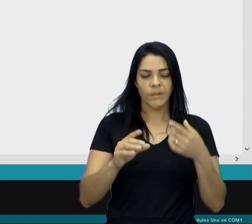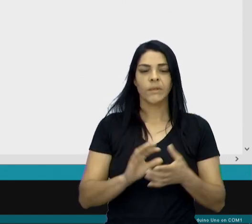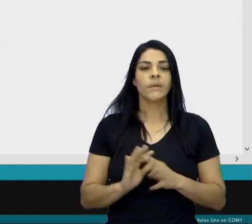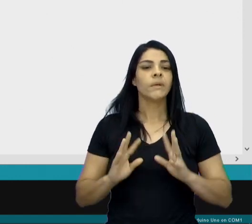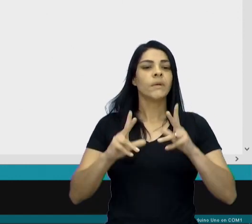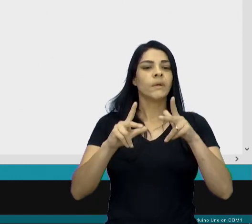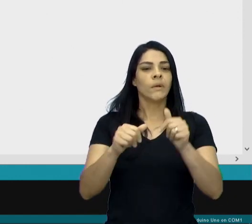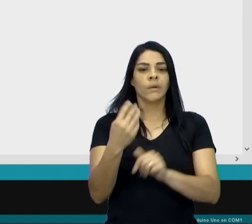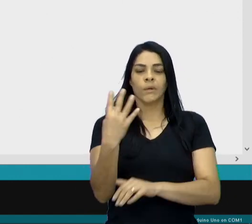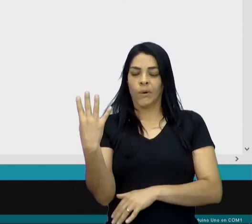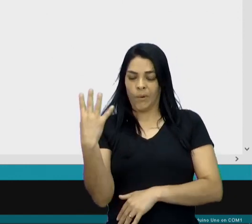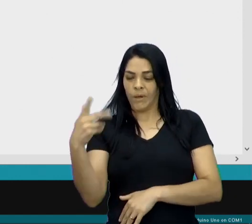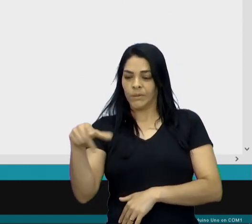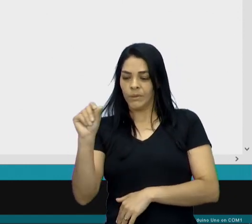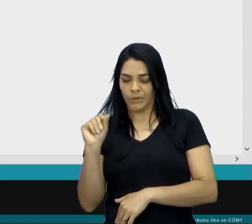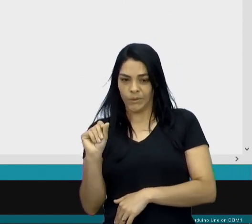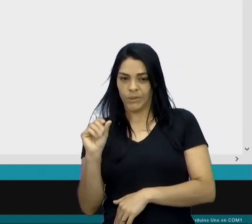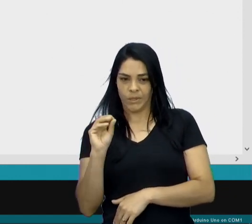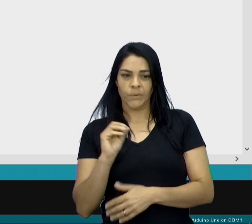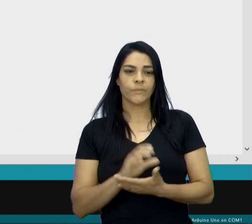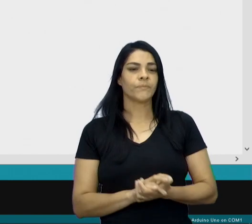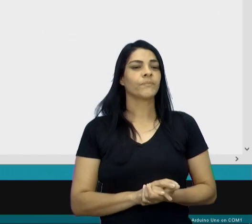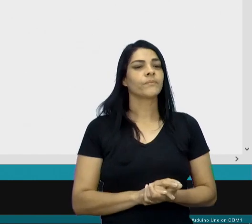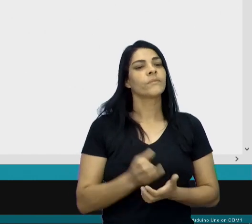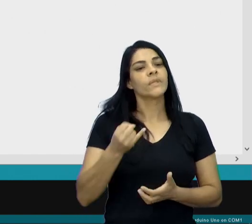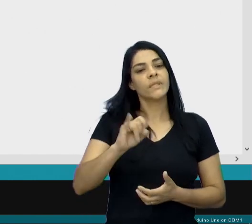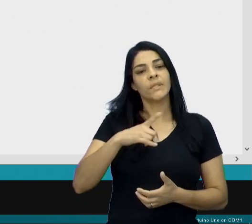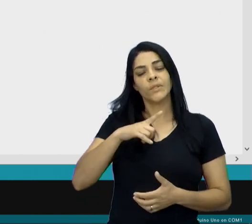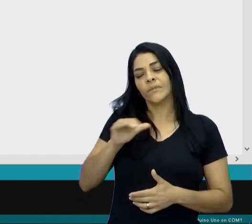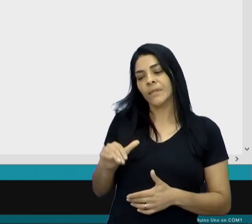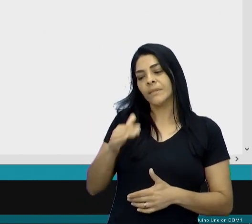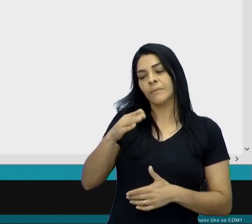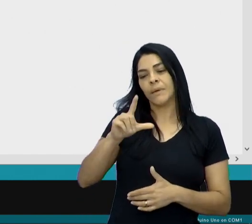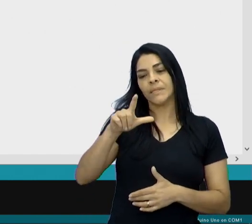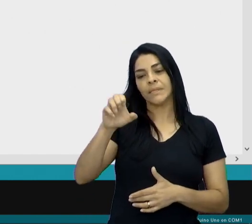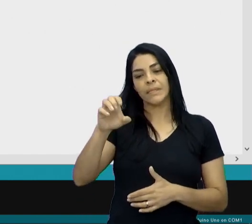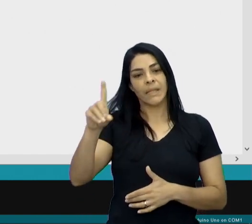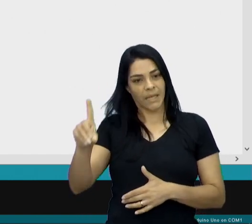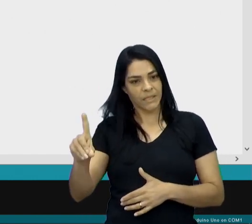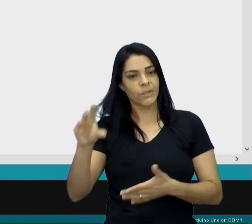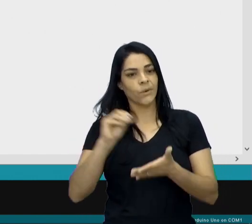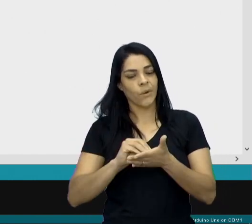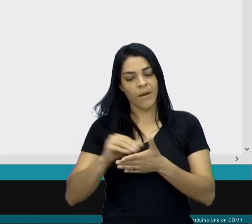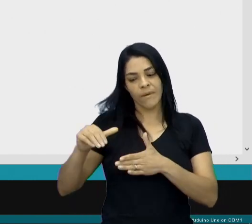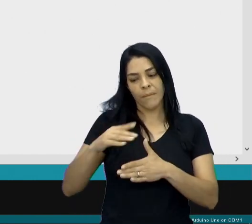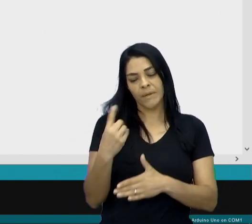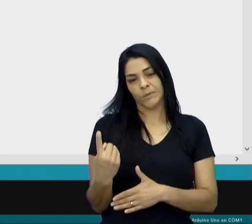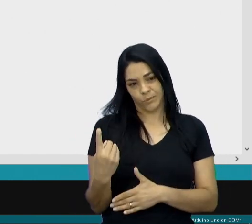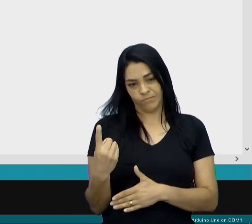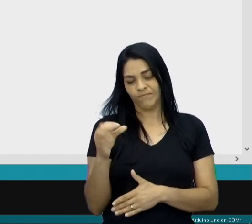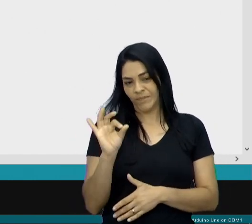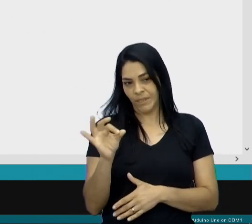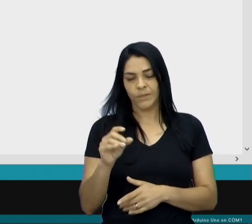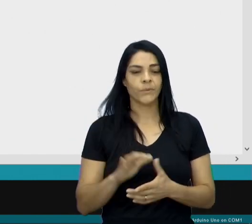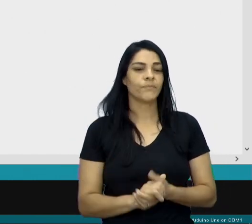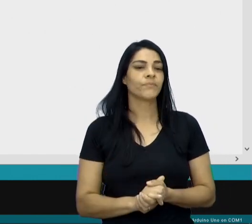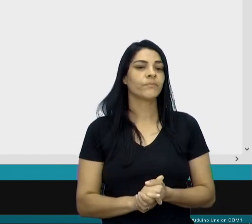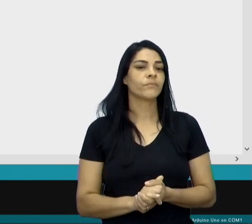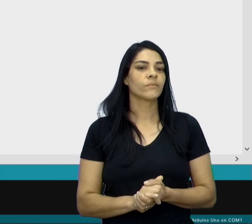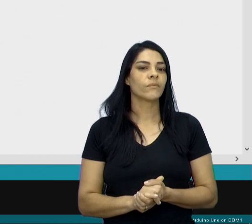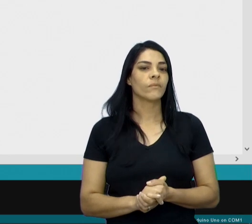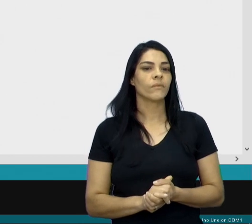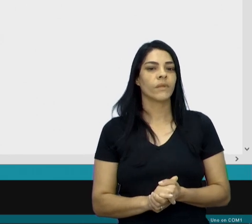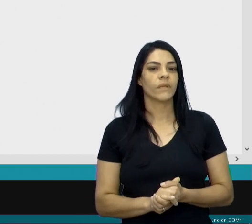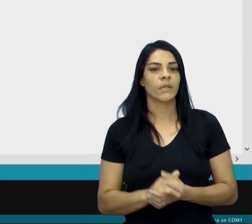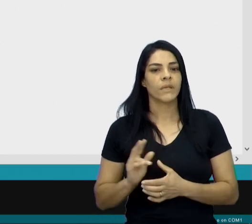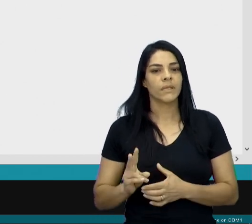os 4 que você colocou. Se você quisesse, tivesse mais LED, você poderia colocar aqui mais um, tá certo? E aí você fecha, lembrando que